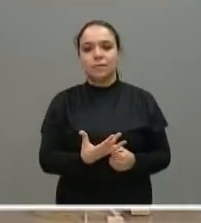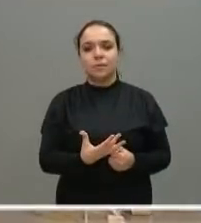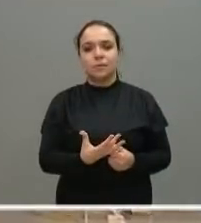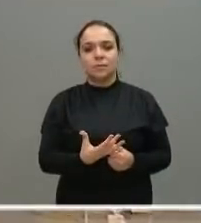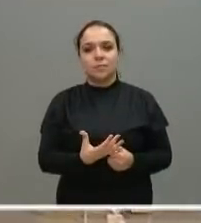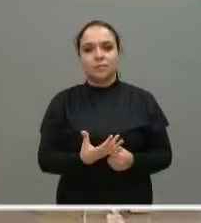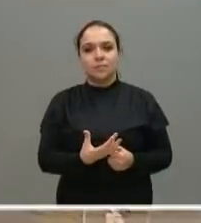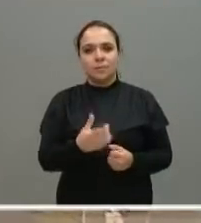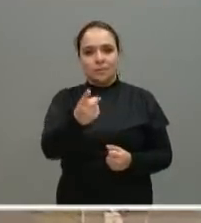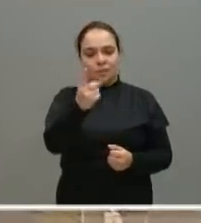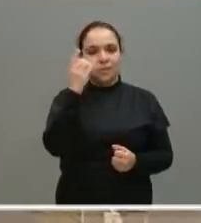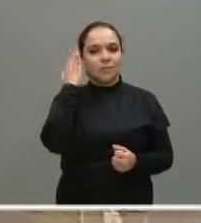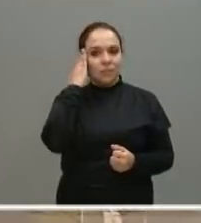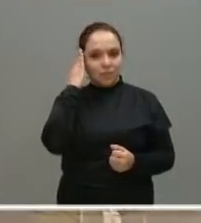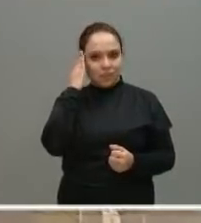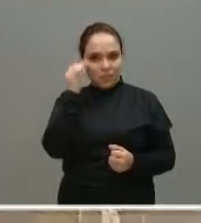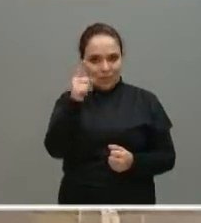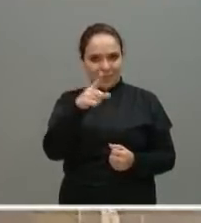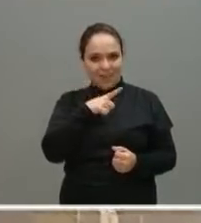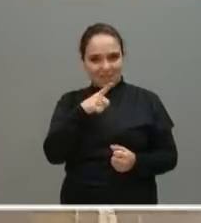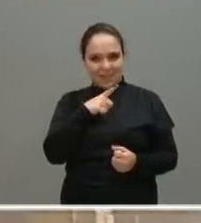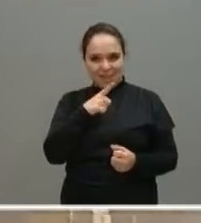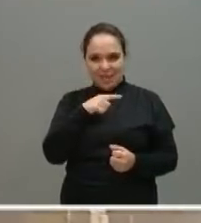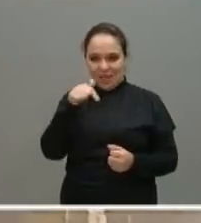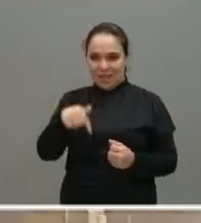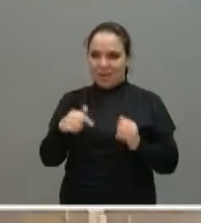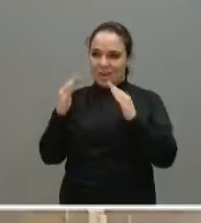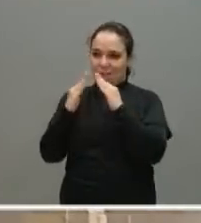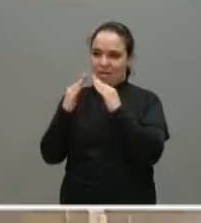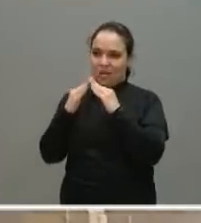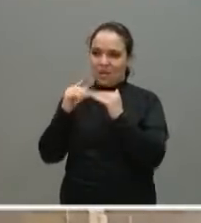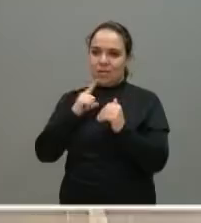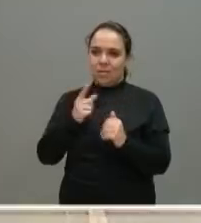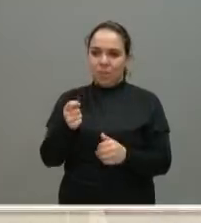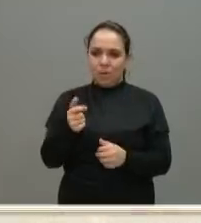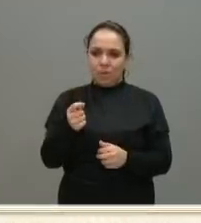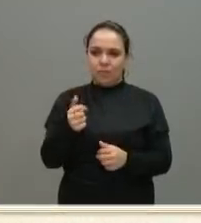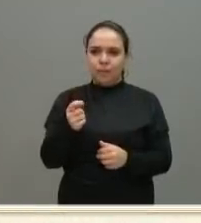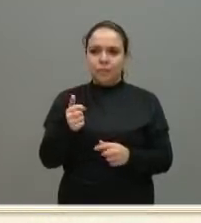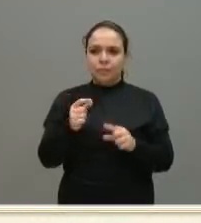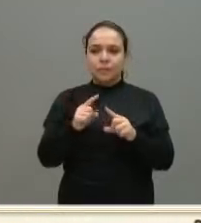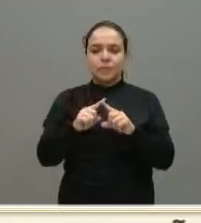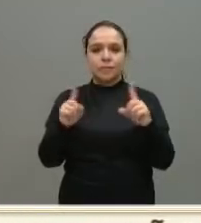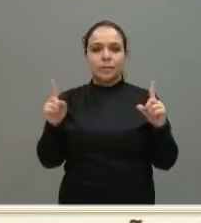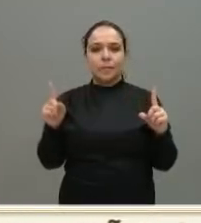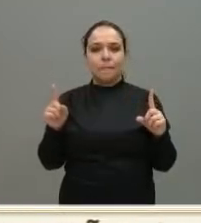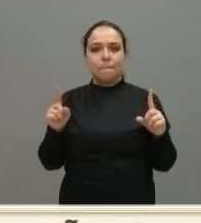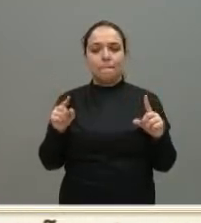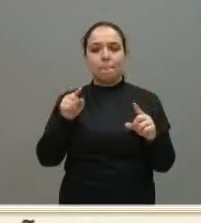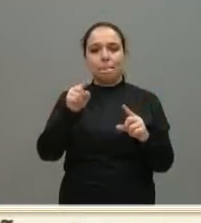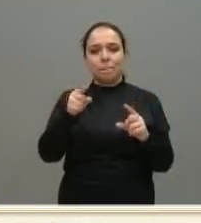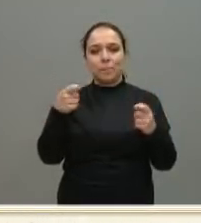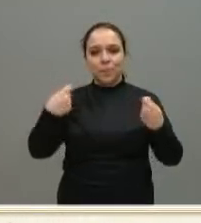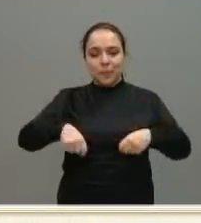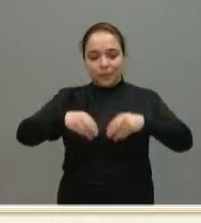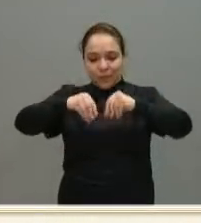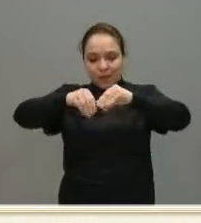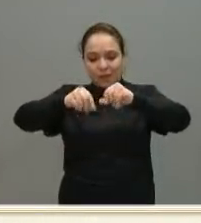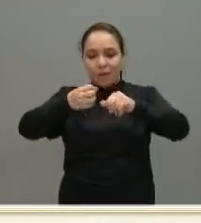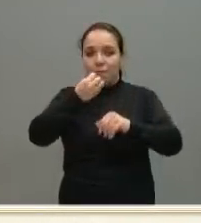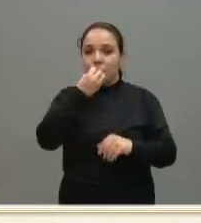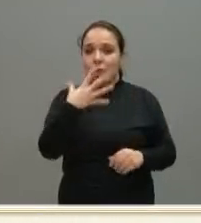quem tem vaso em casa, aqui na igreja temos pouco, mas você tem que colocar terra